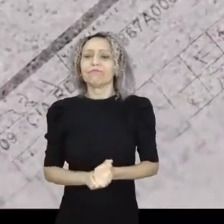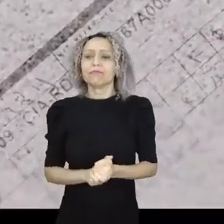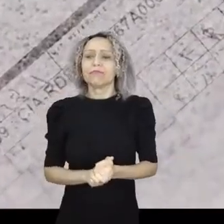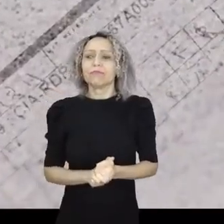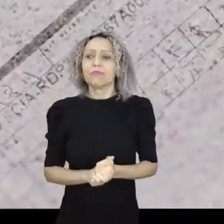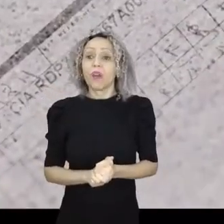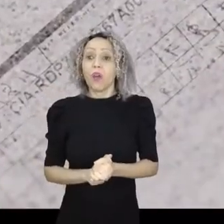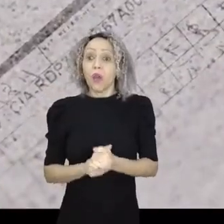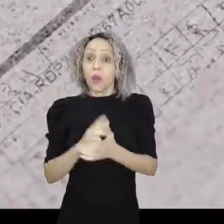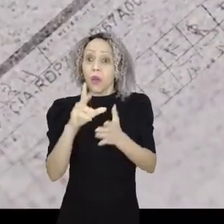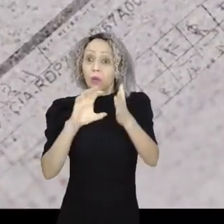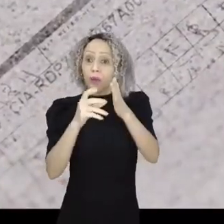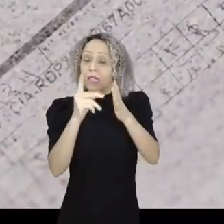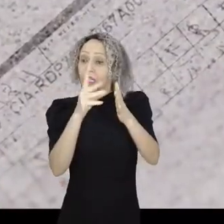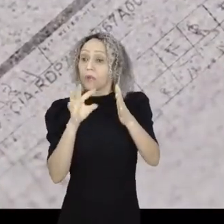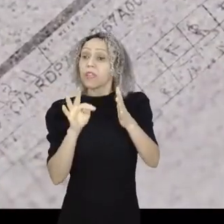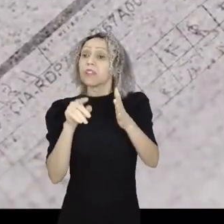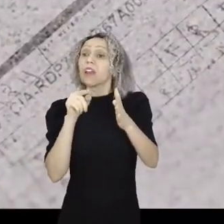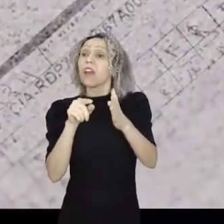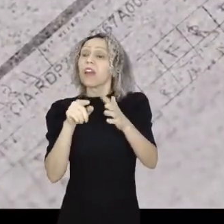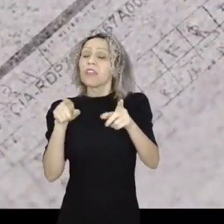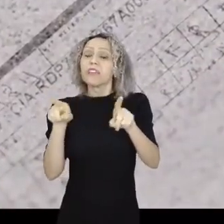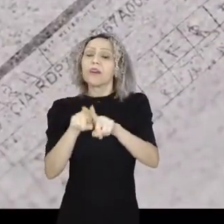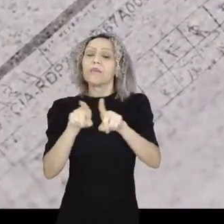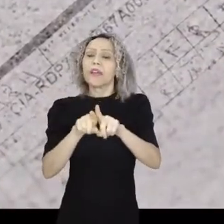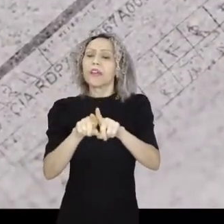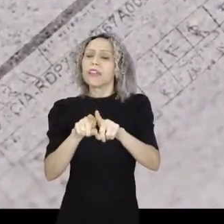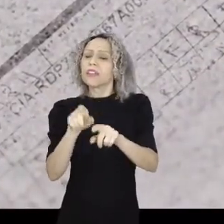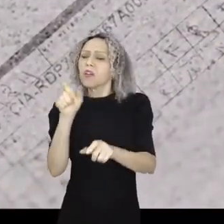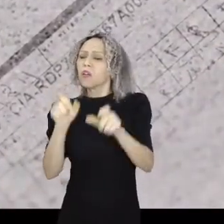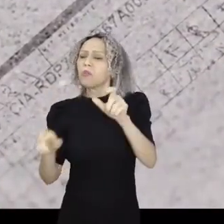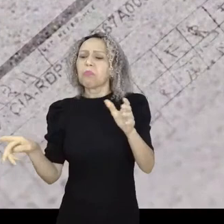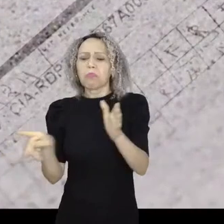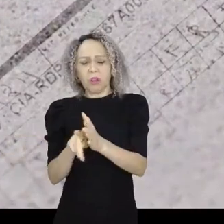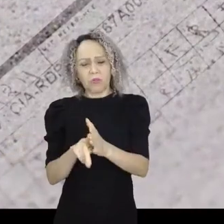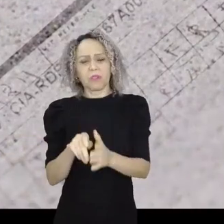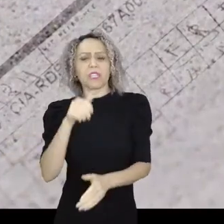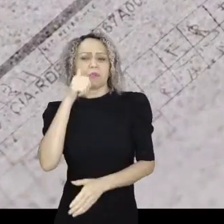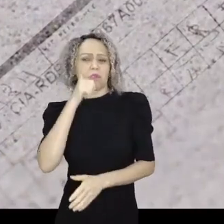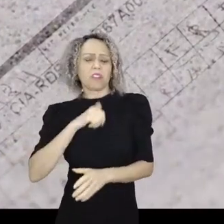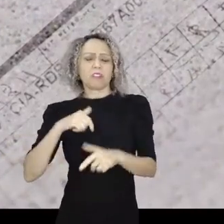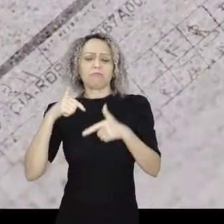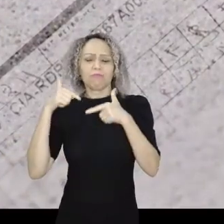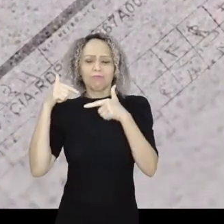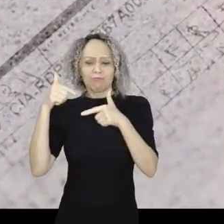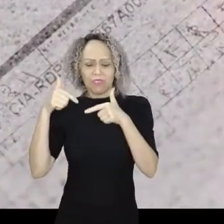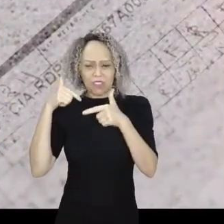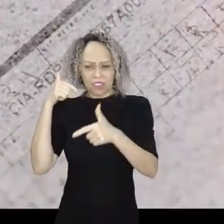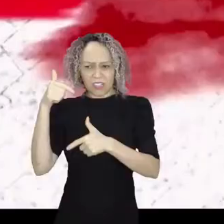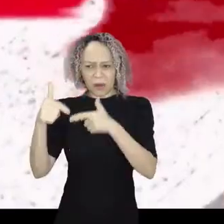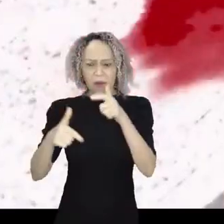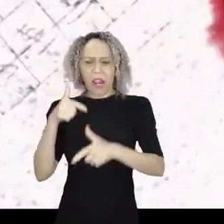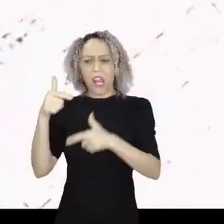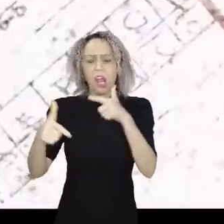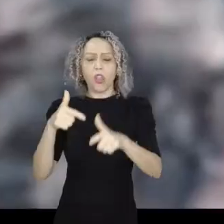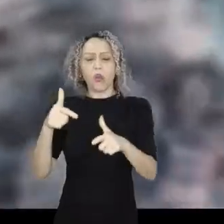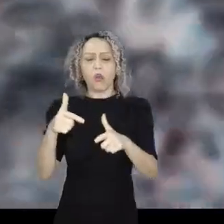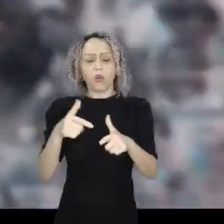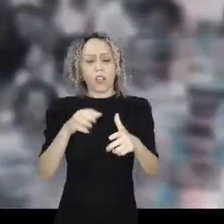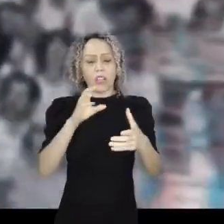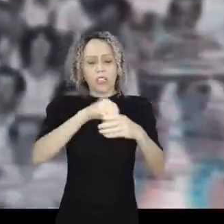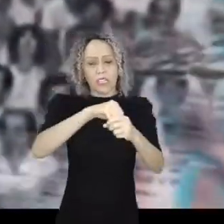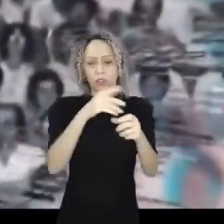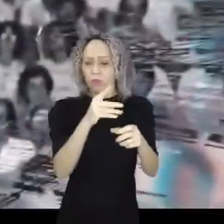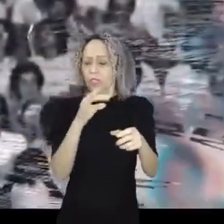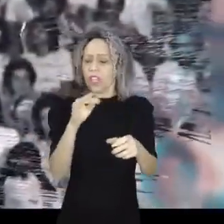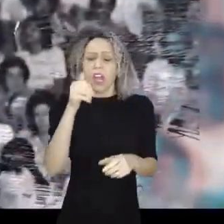O Partido dos Trabalhadores é também o Partido das Trabalhadoras. No PT, mulheres sempre foram a essência do